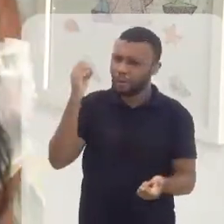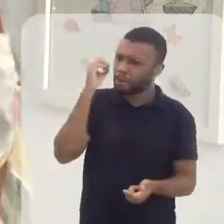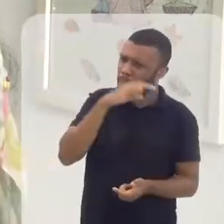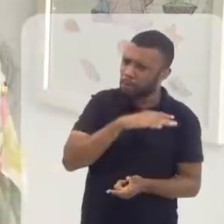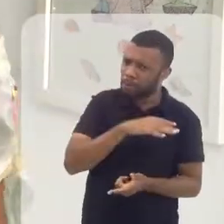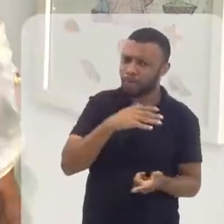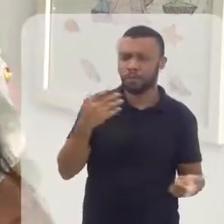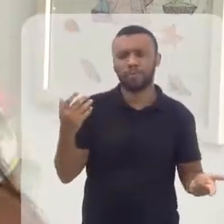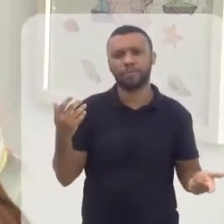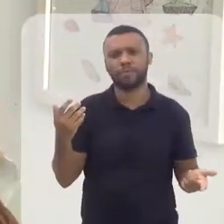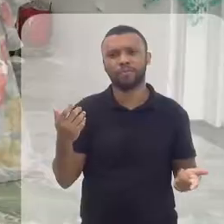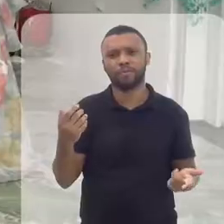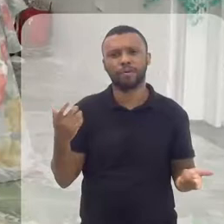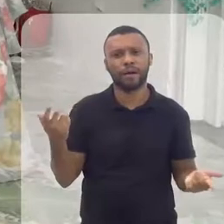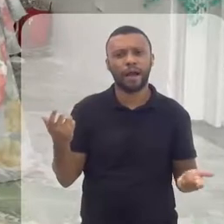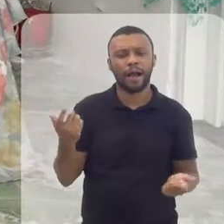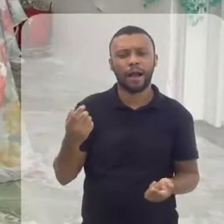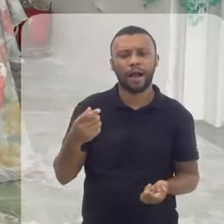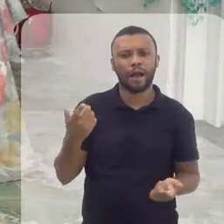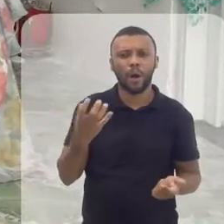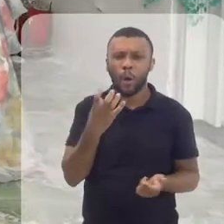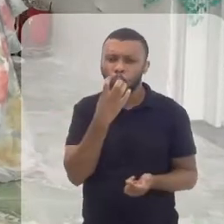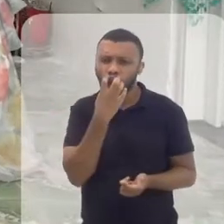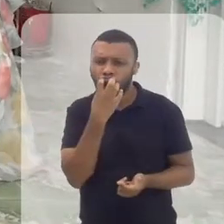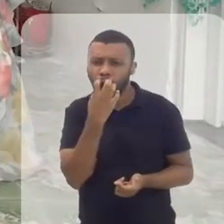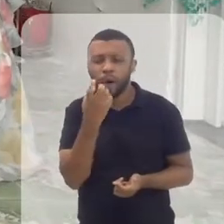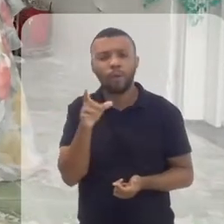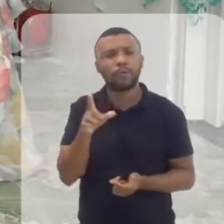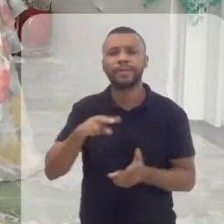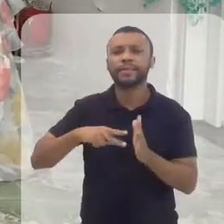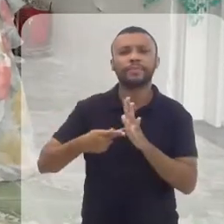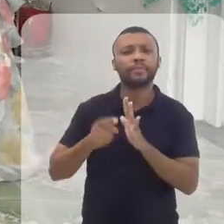ardil, duas caras. Então é um inconsciente coletivo. O